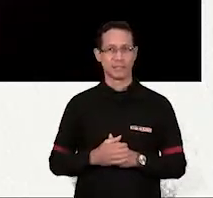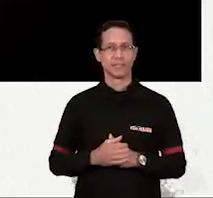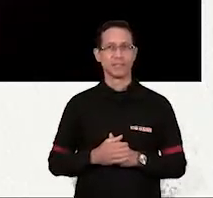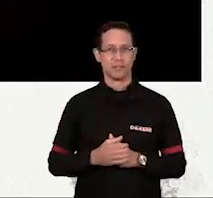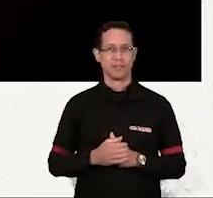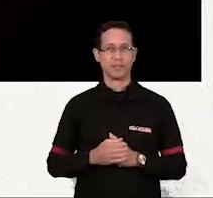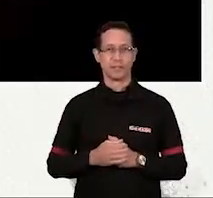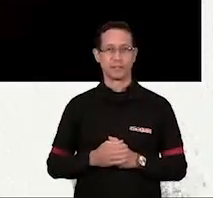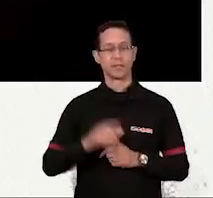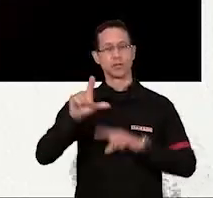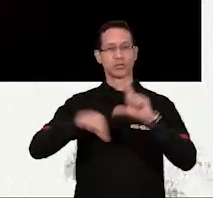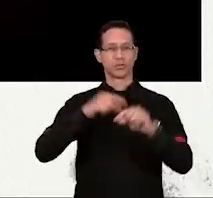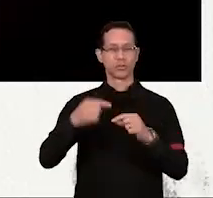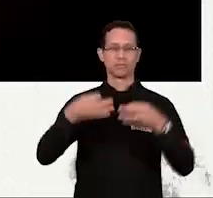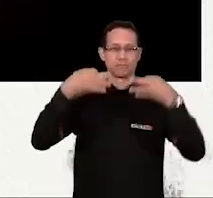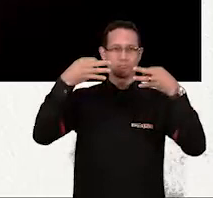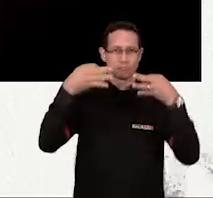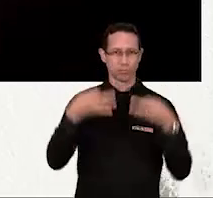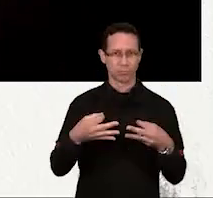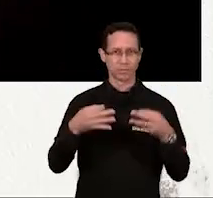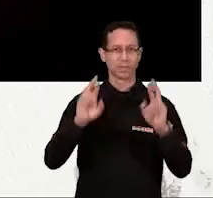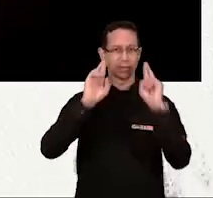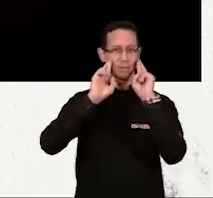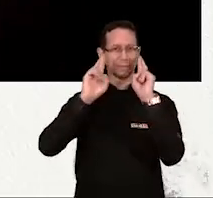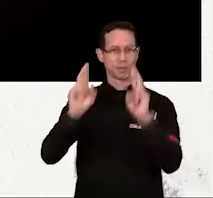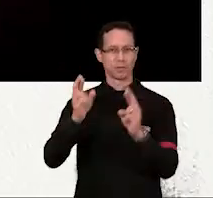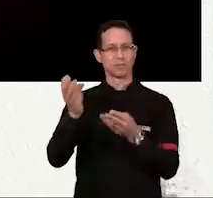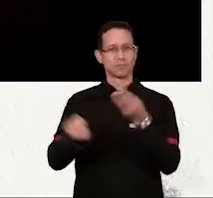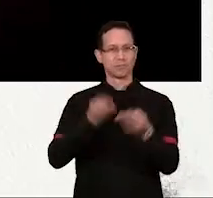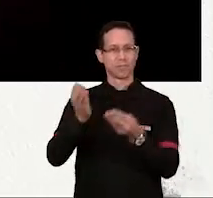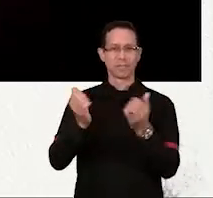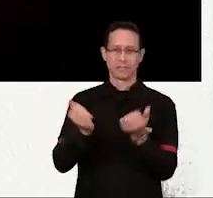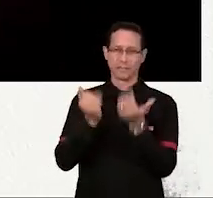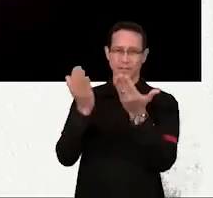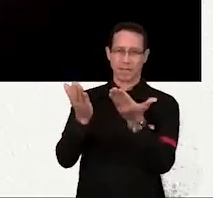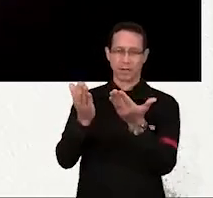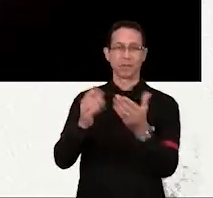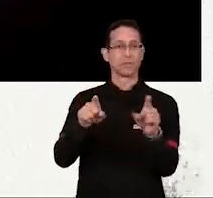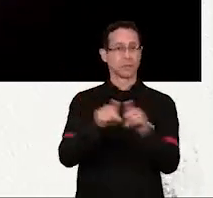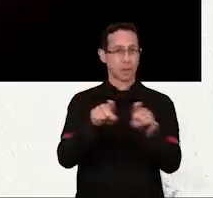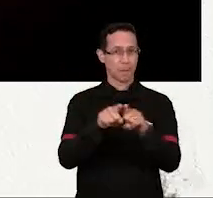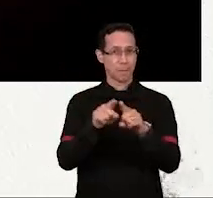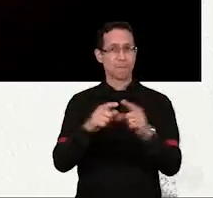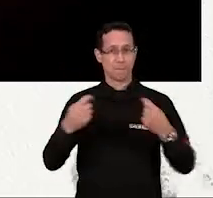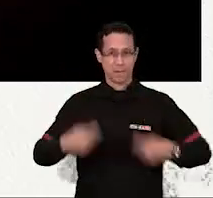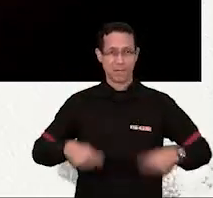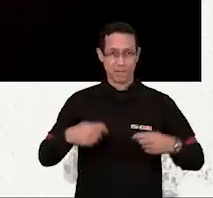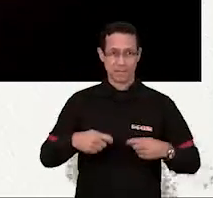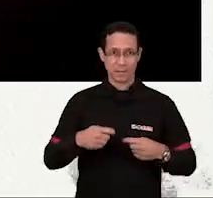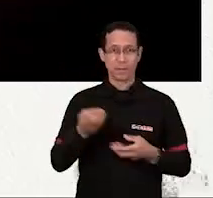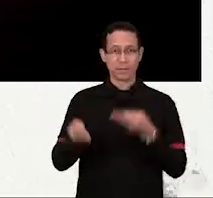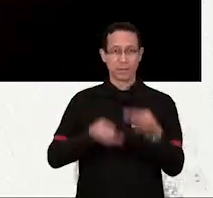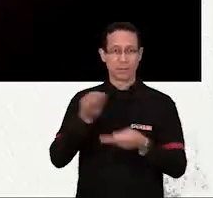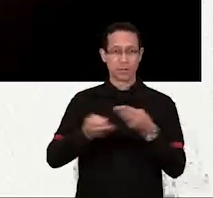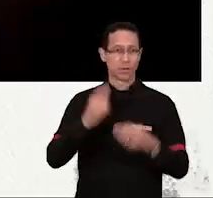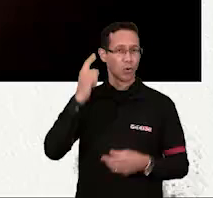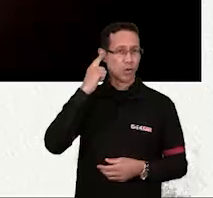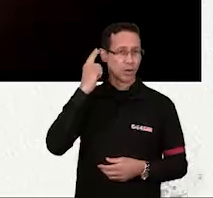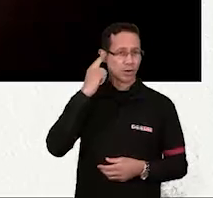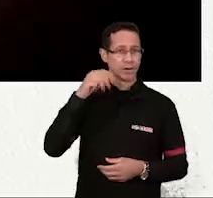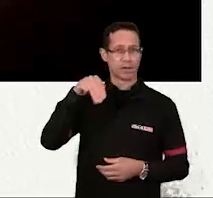correta, né, respeitando um tratamento externo ou até mesmo, se for necessário, um tratamento para uma orelha